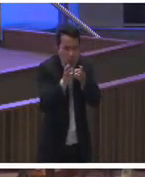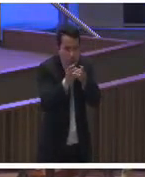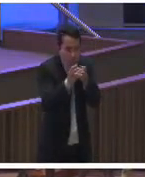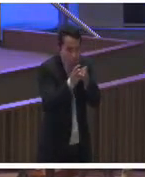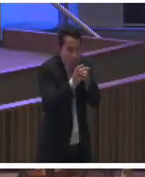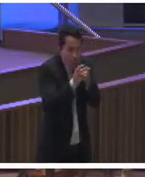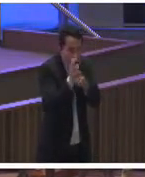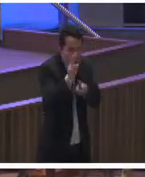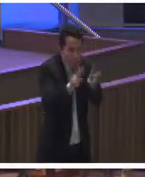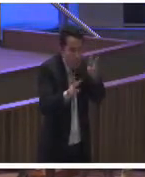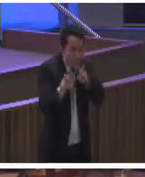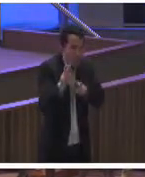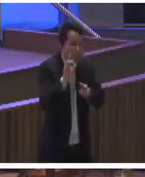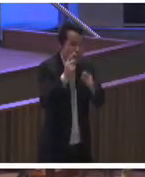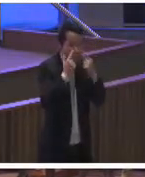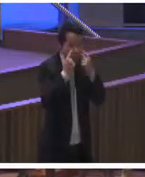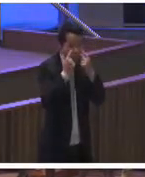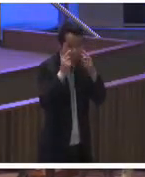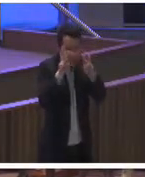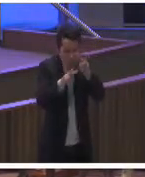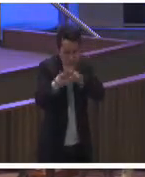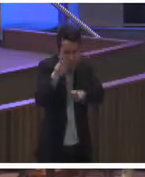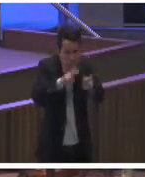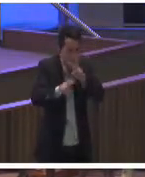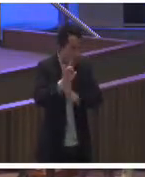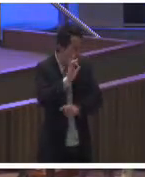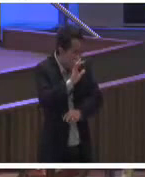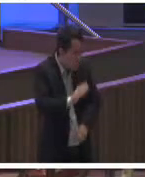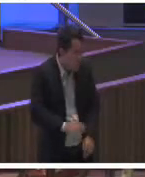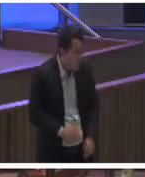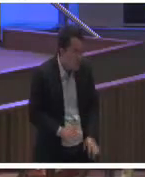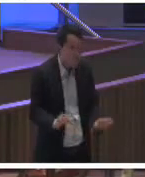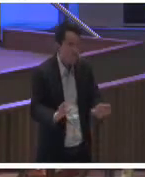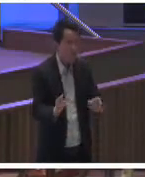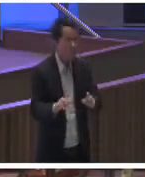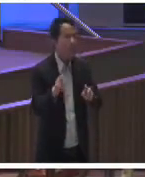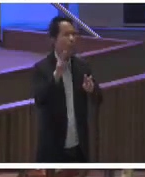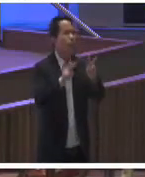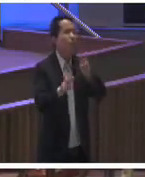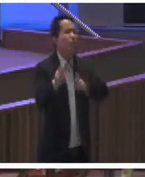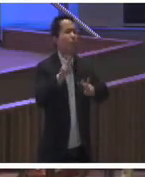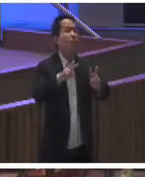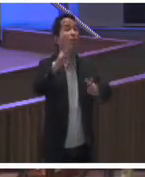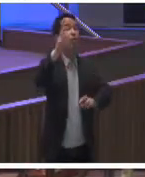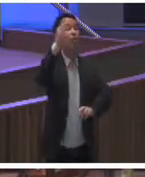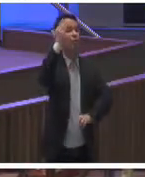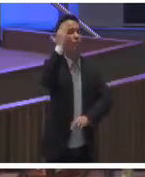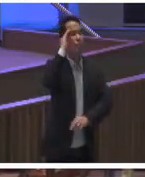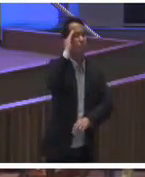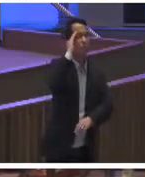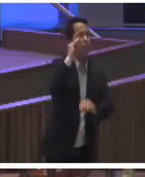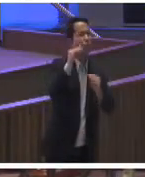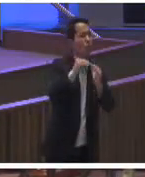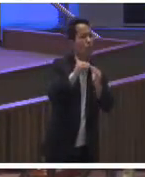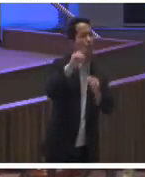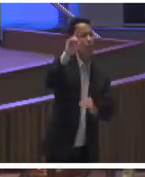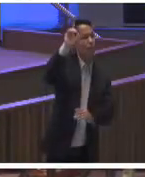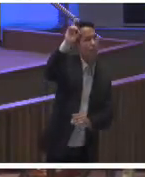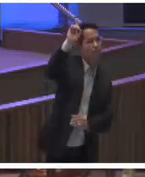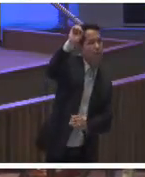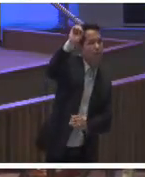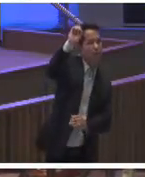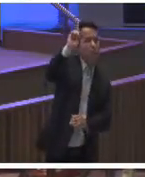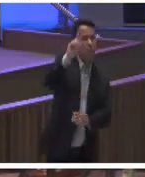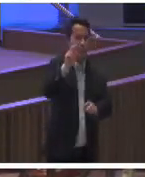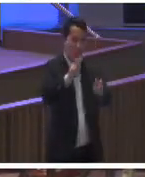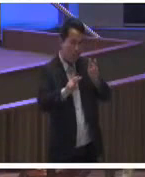das circunstâncias, mas principalmente pela coerência que elas demonstram com a palavra de Deus e